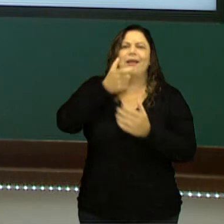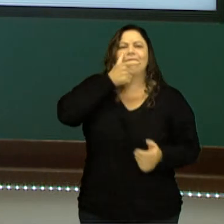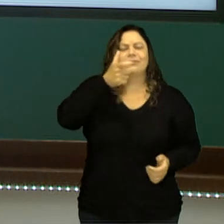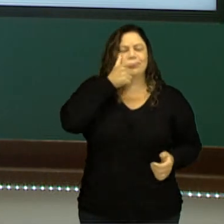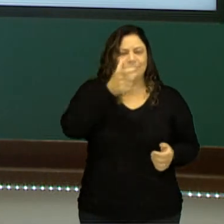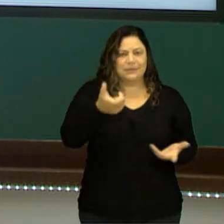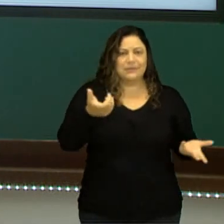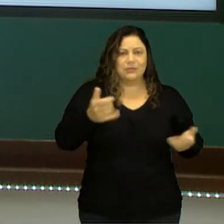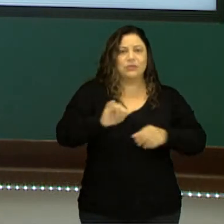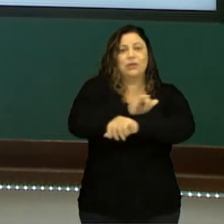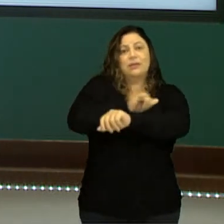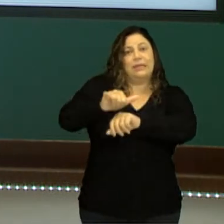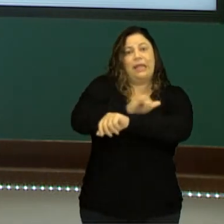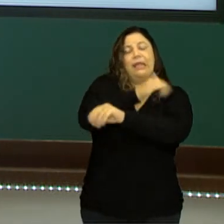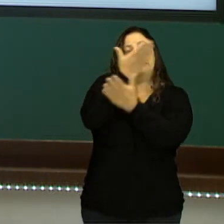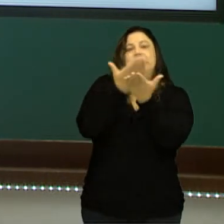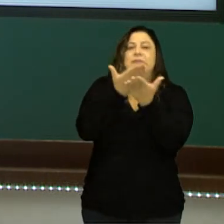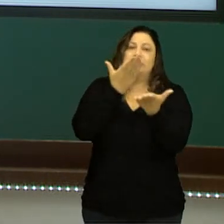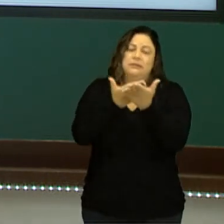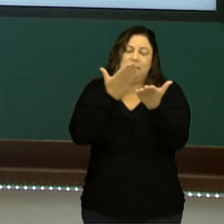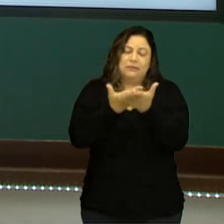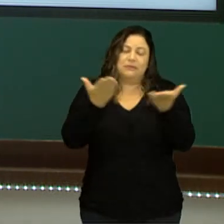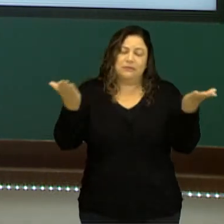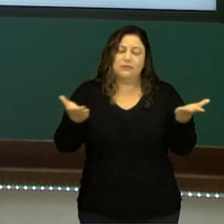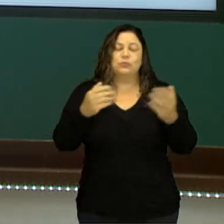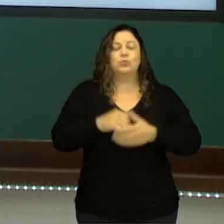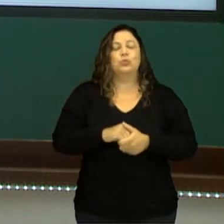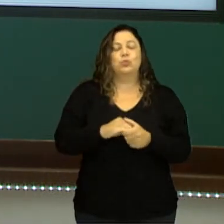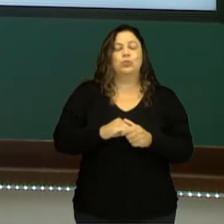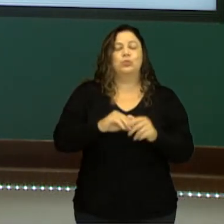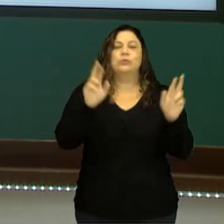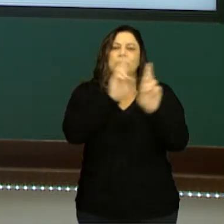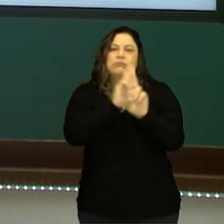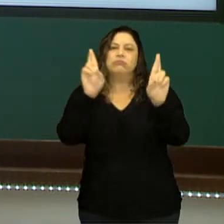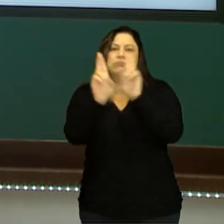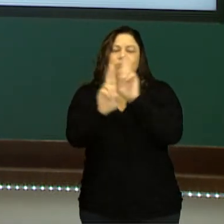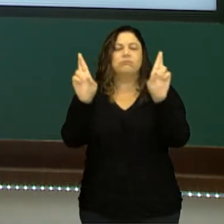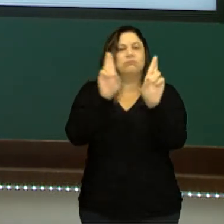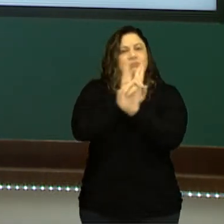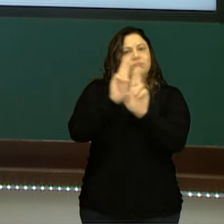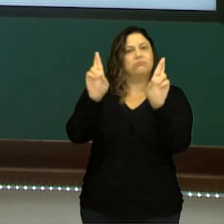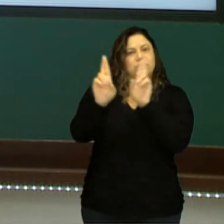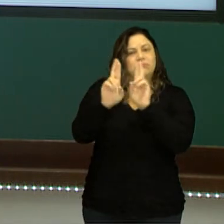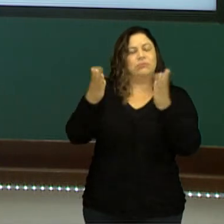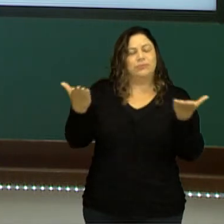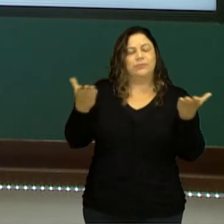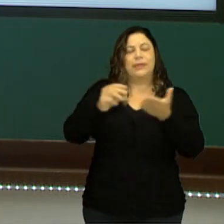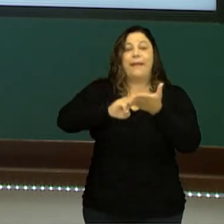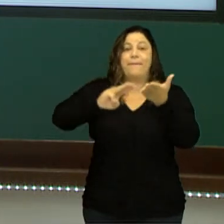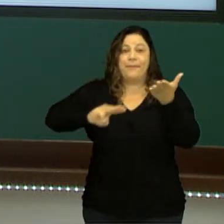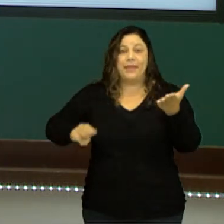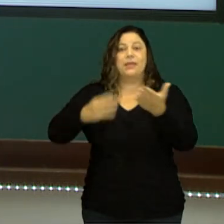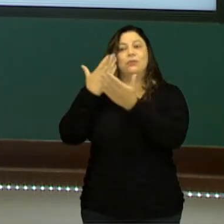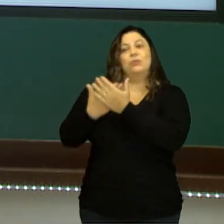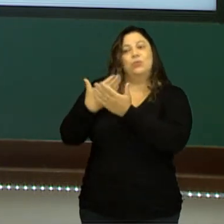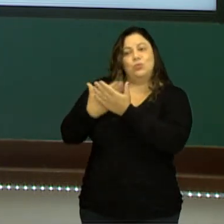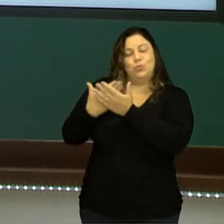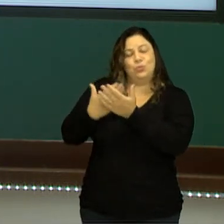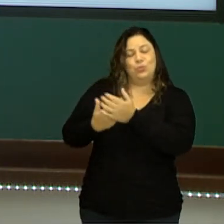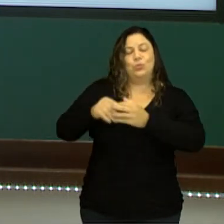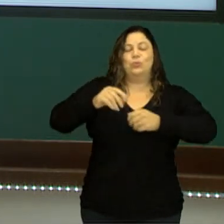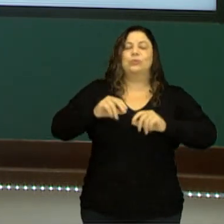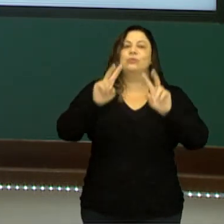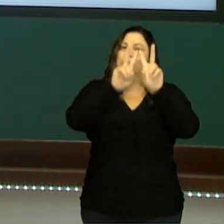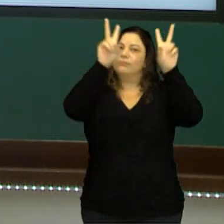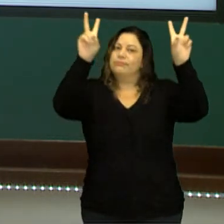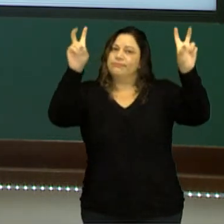assistindo, técnicas de estudo, e daí eu vou então fazendo a relação dos métodos de estudo com o meu tema